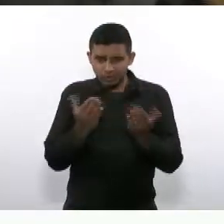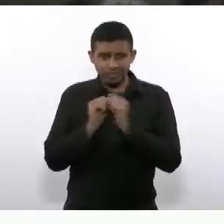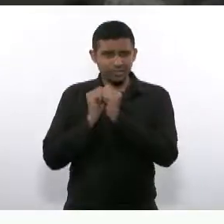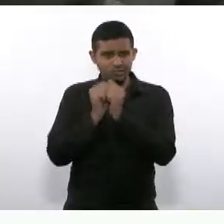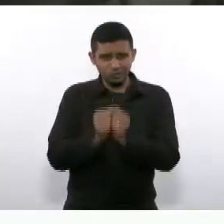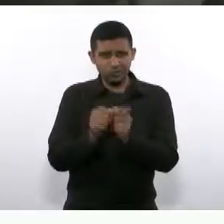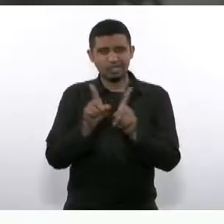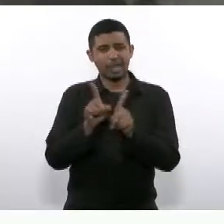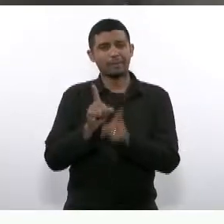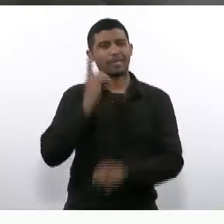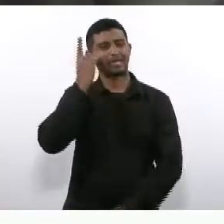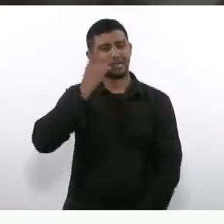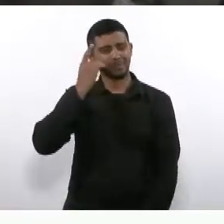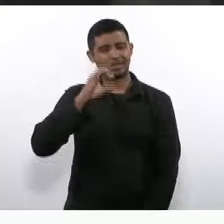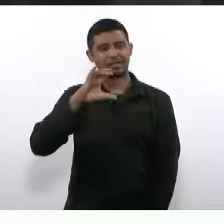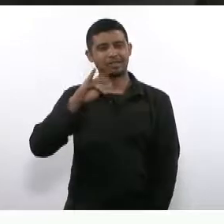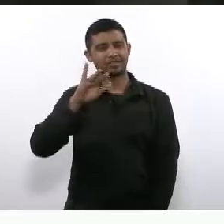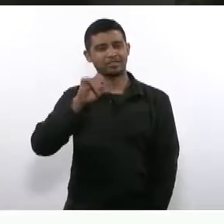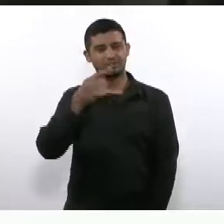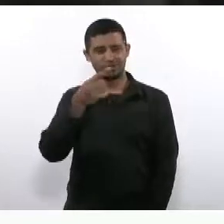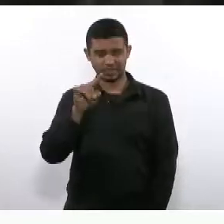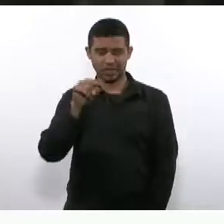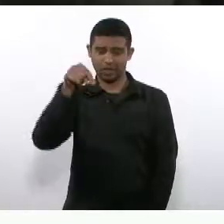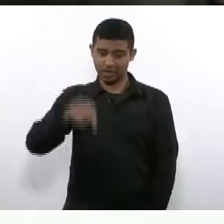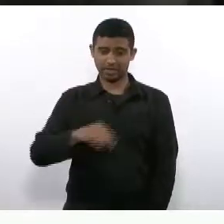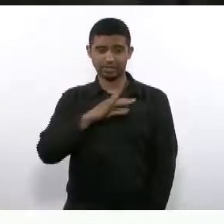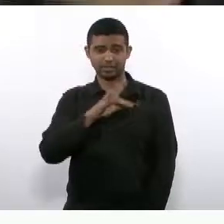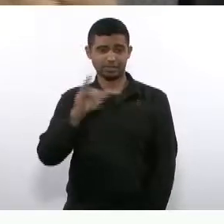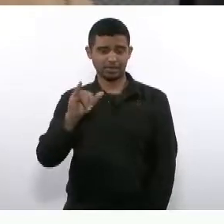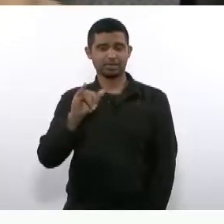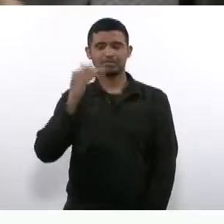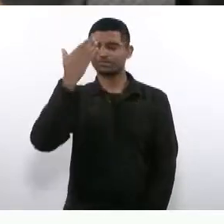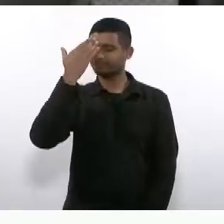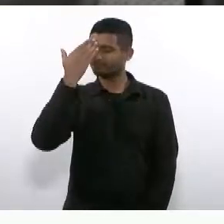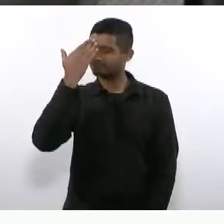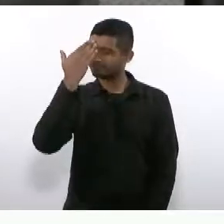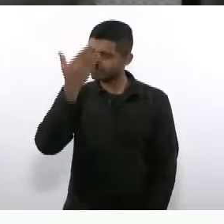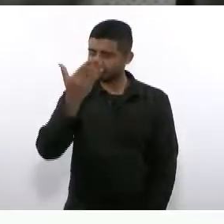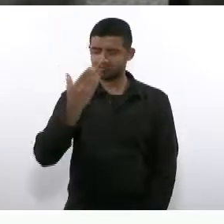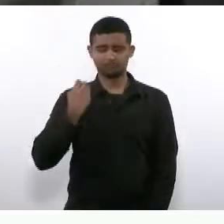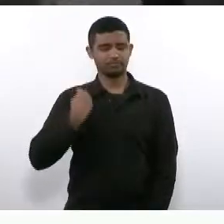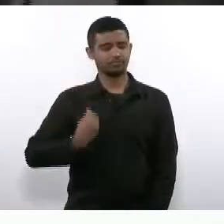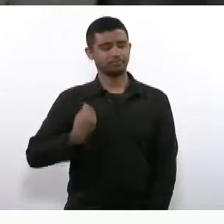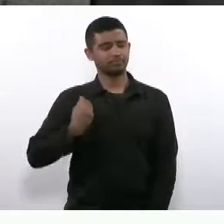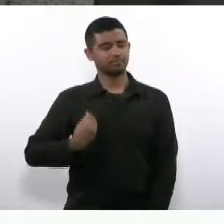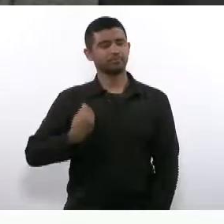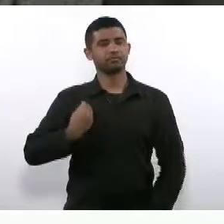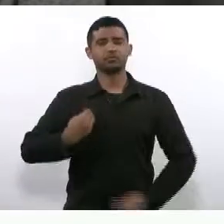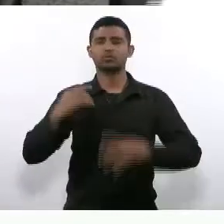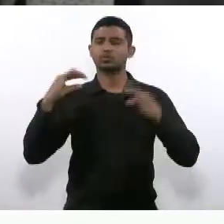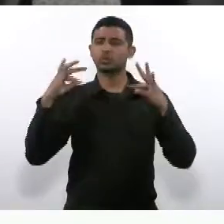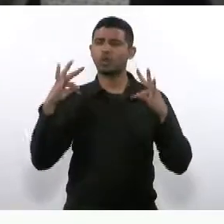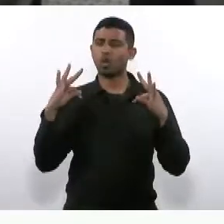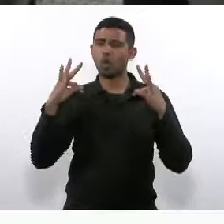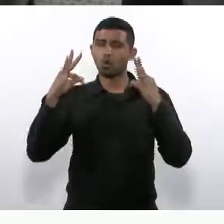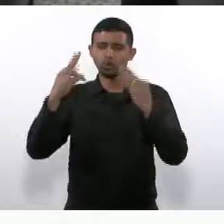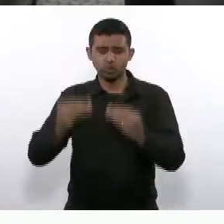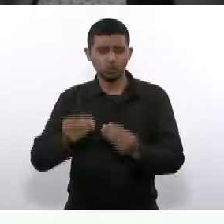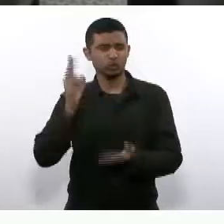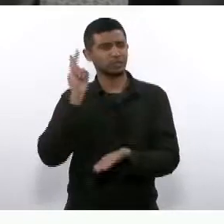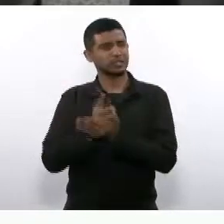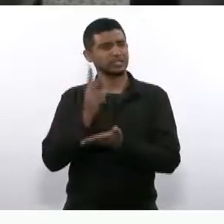Chicão Bulhões nessa CPI, agradecer a presença de todas e todos em todas